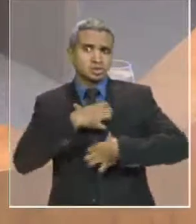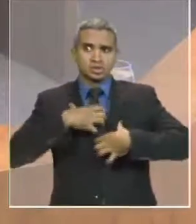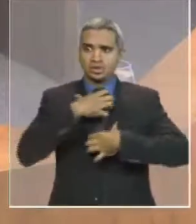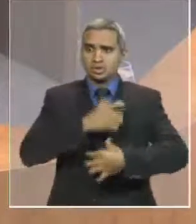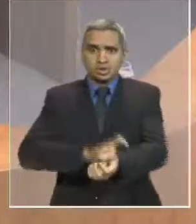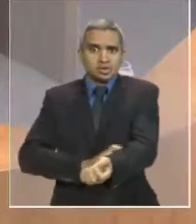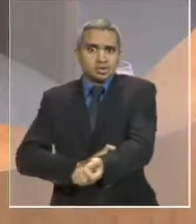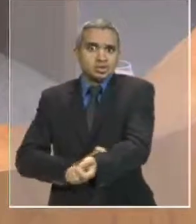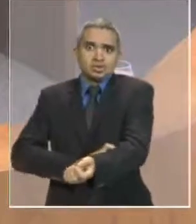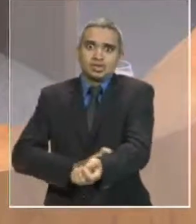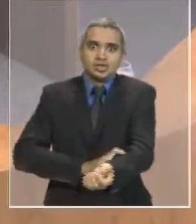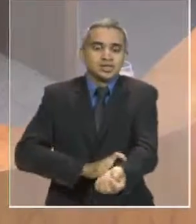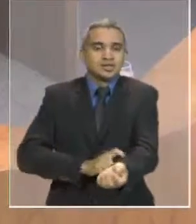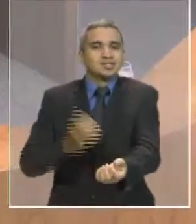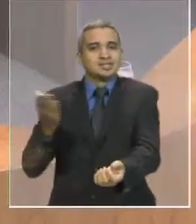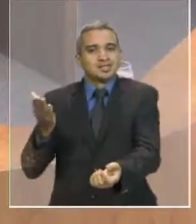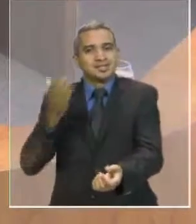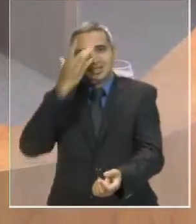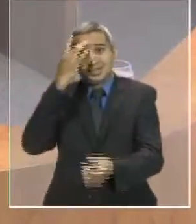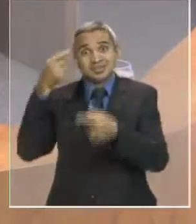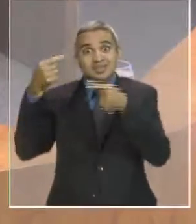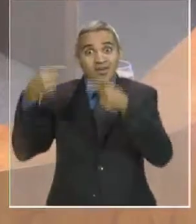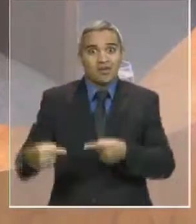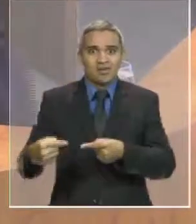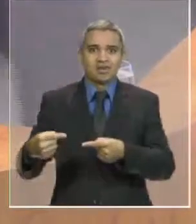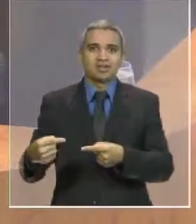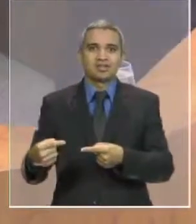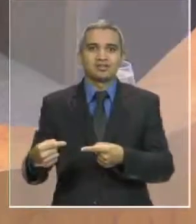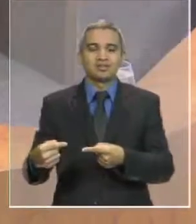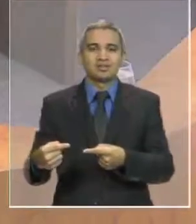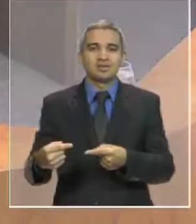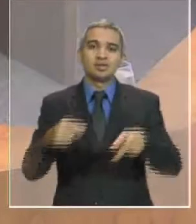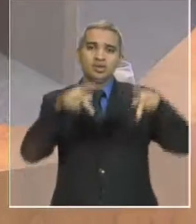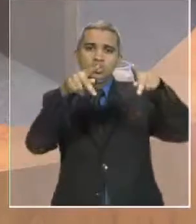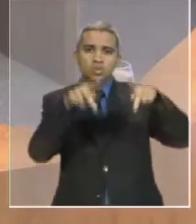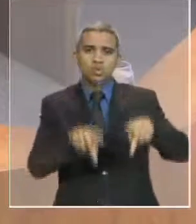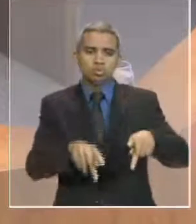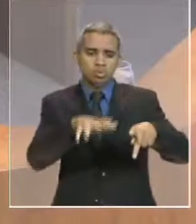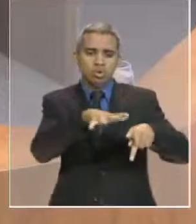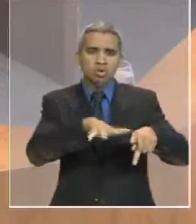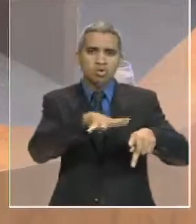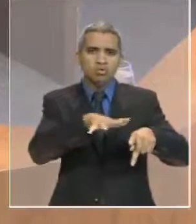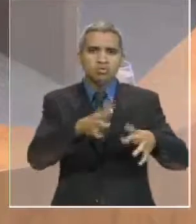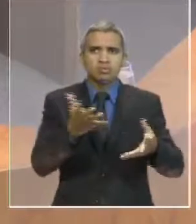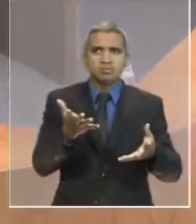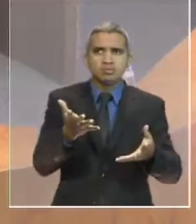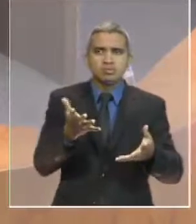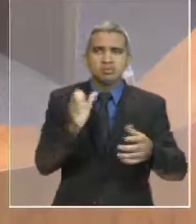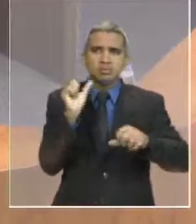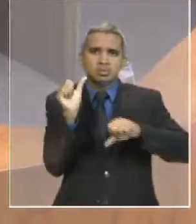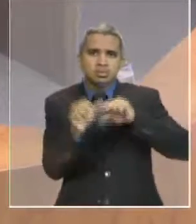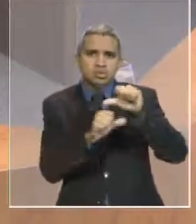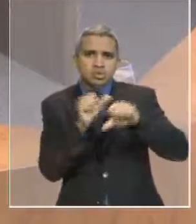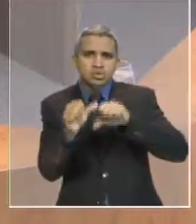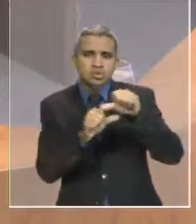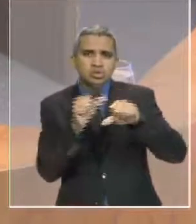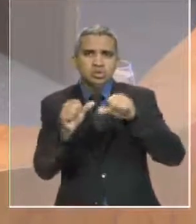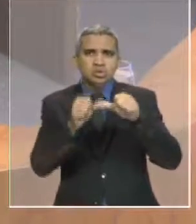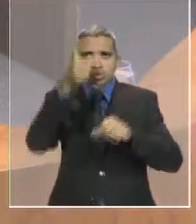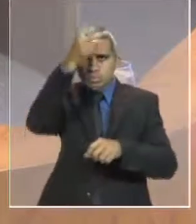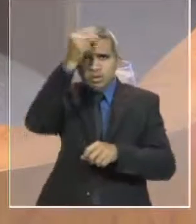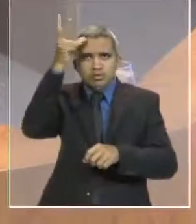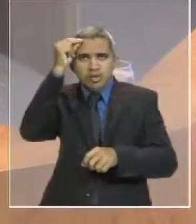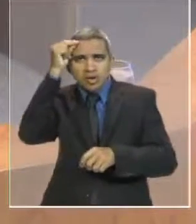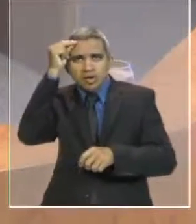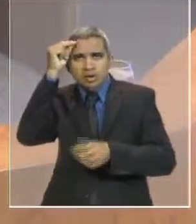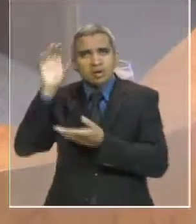acontecer. É desesperador porque a população se pergunta, mudou a gestão, o recurso é o mesmo,